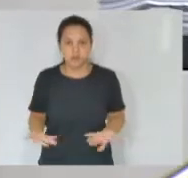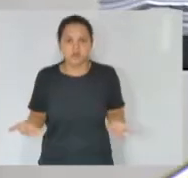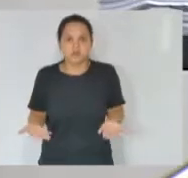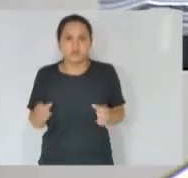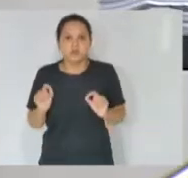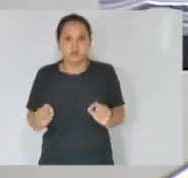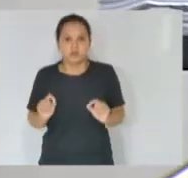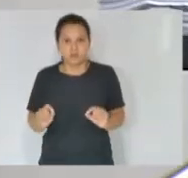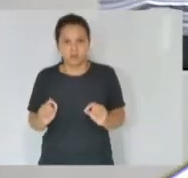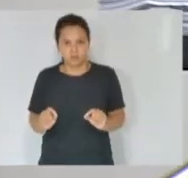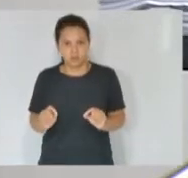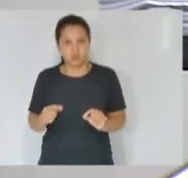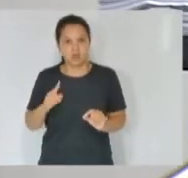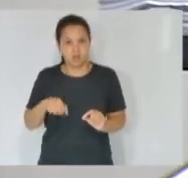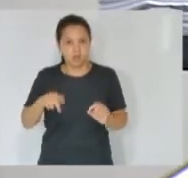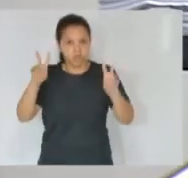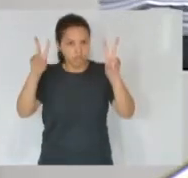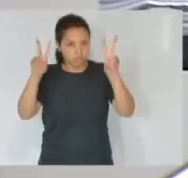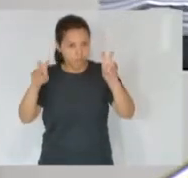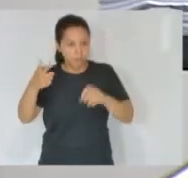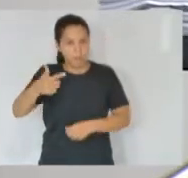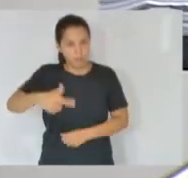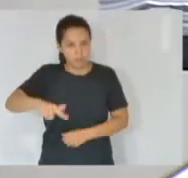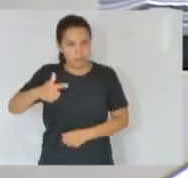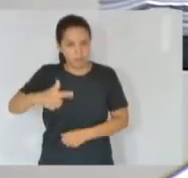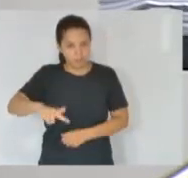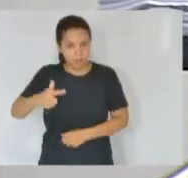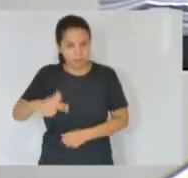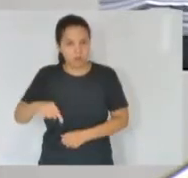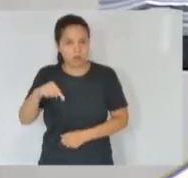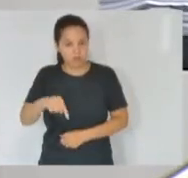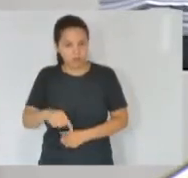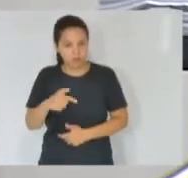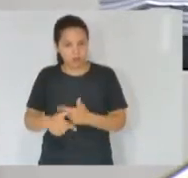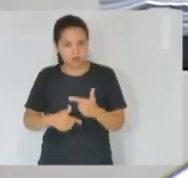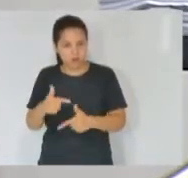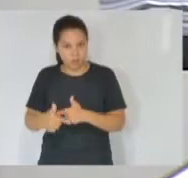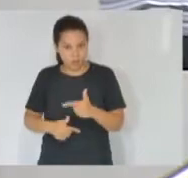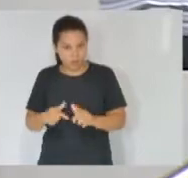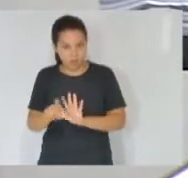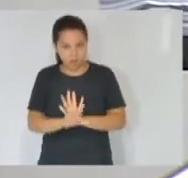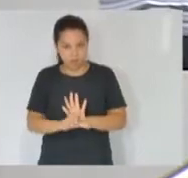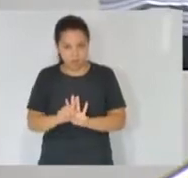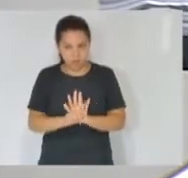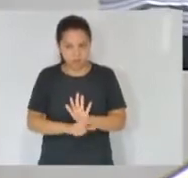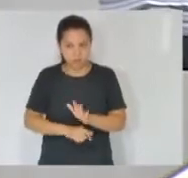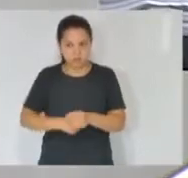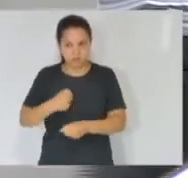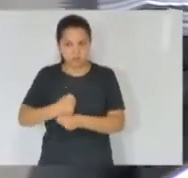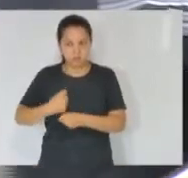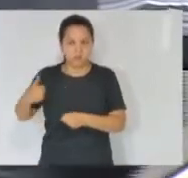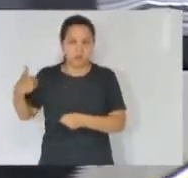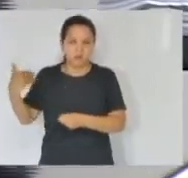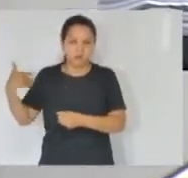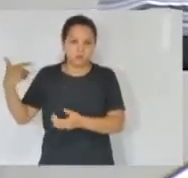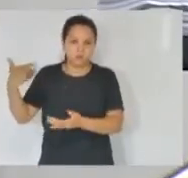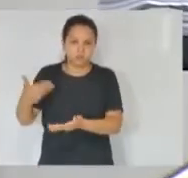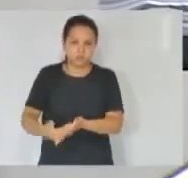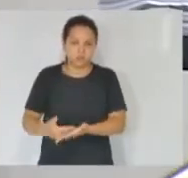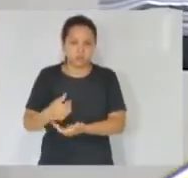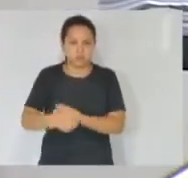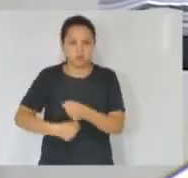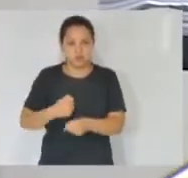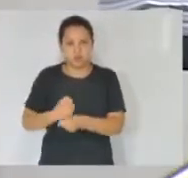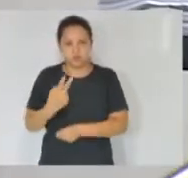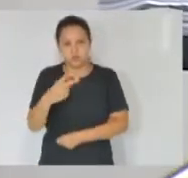pelo jeito tem sido um tema recorrente no nosso trabalho legislativo do ano inteiro, de 2019,